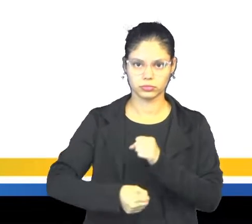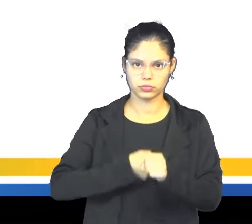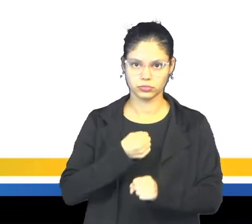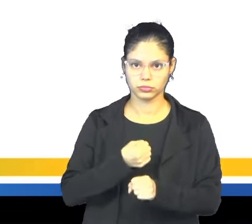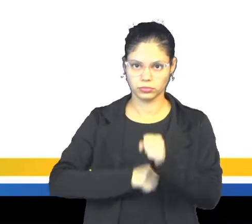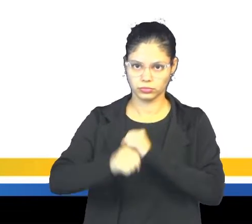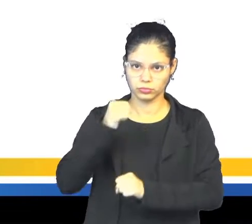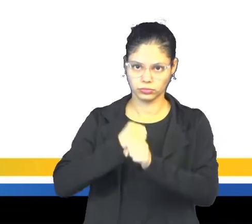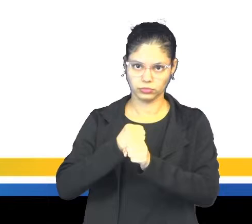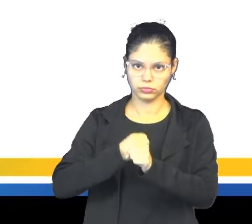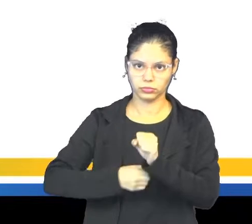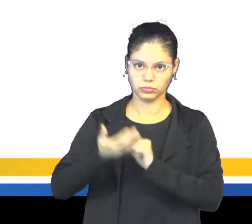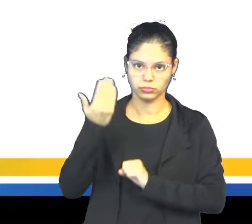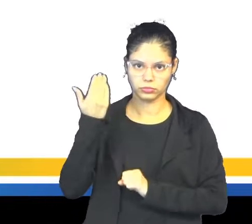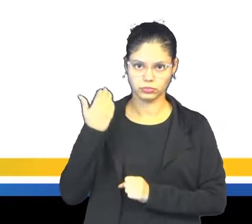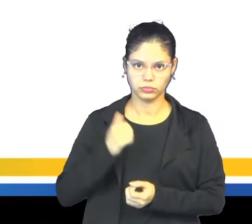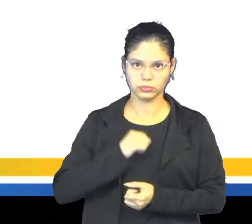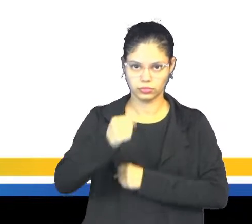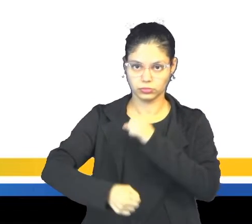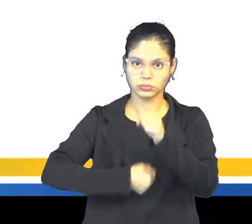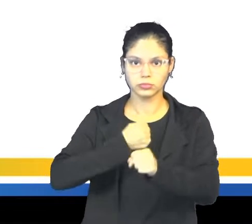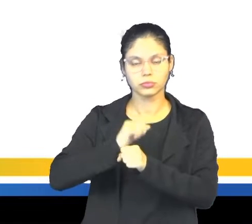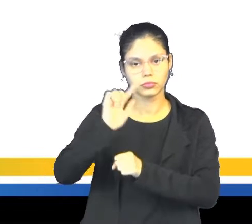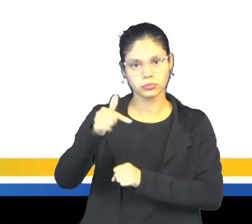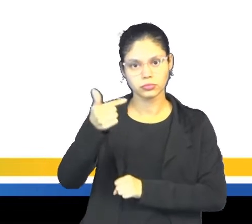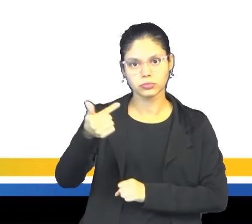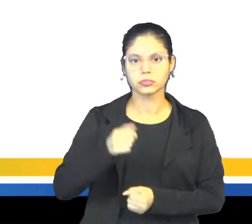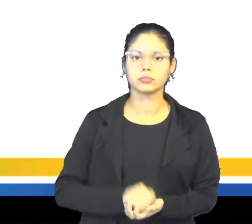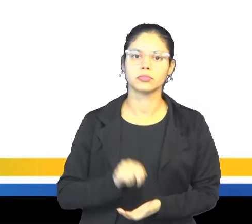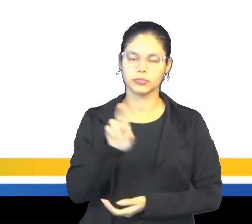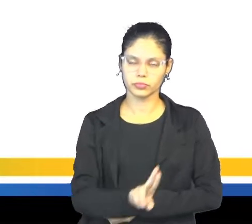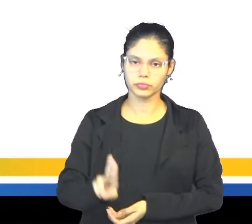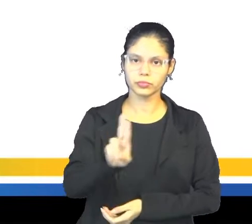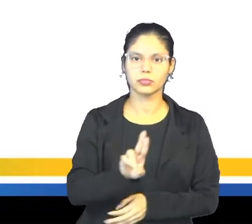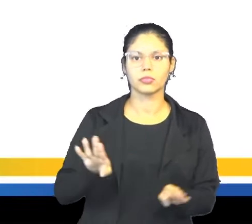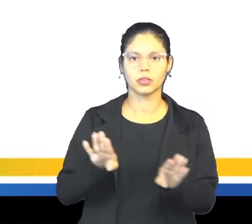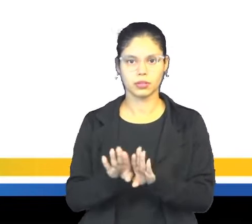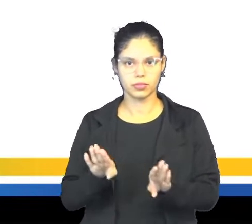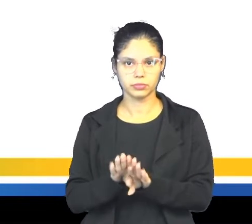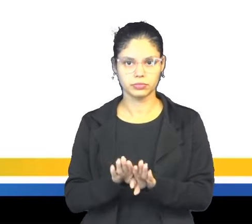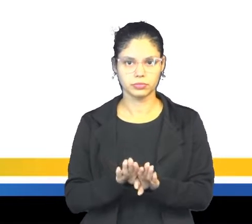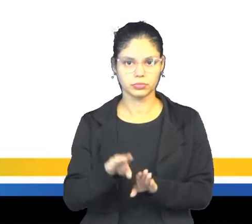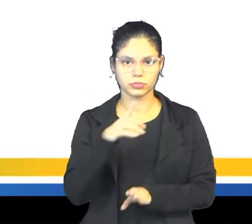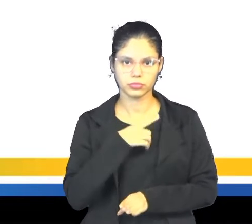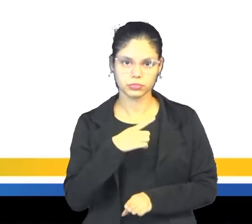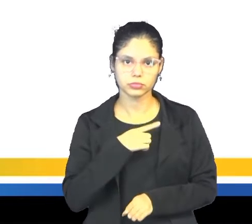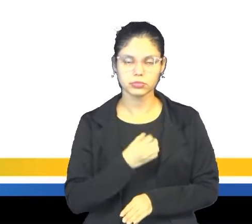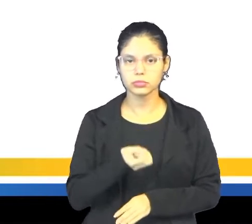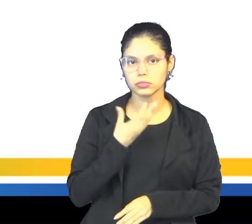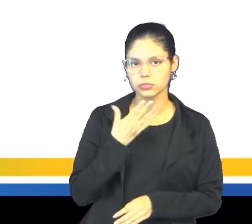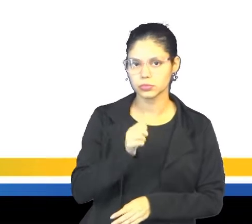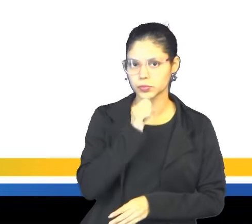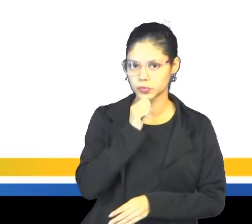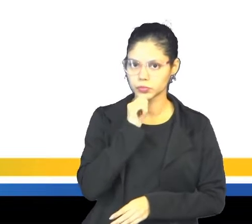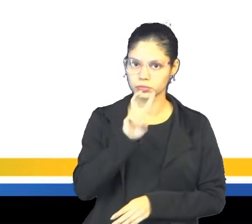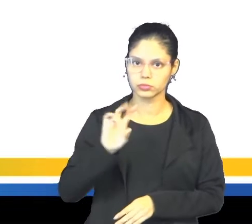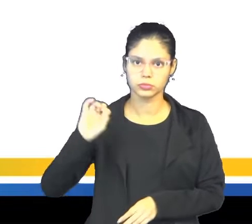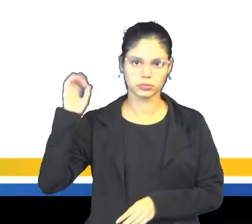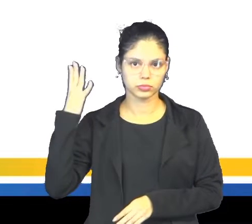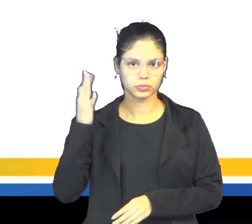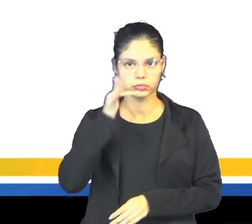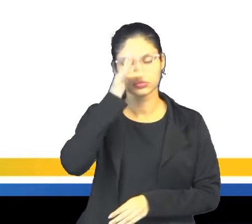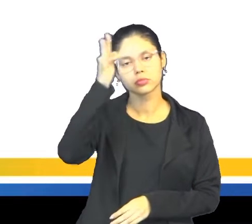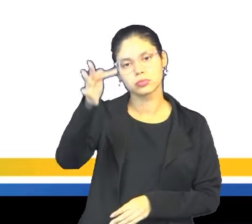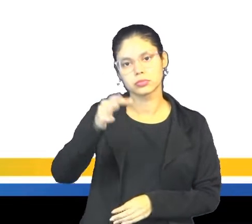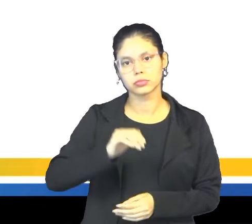next year. Portanto, nós iremos utilizar, né, nessas ações aí que vão ocorrer ainda em um futuro